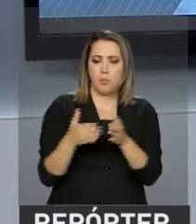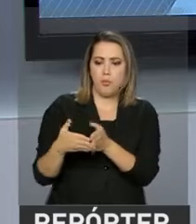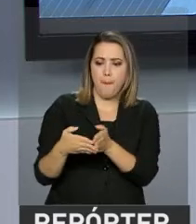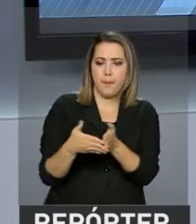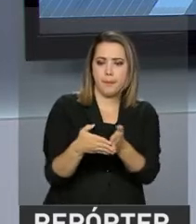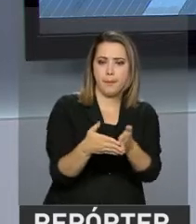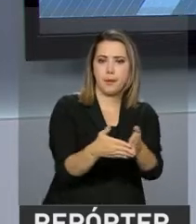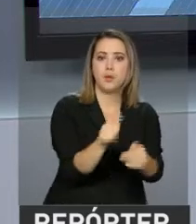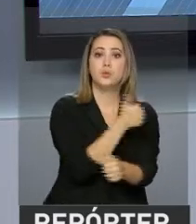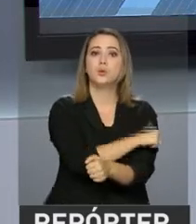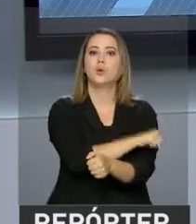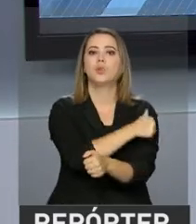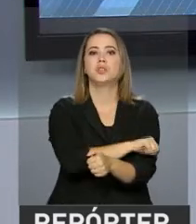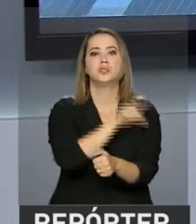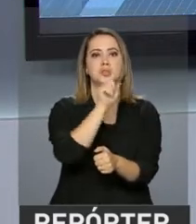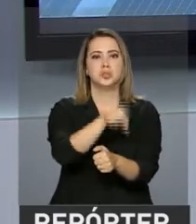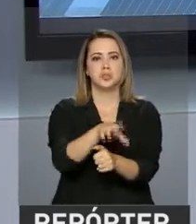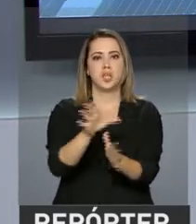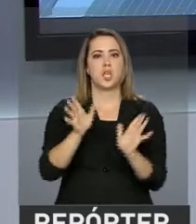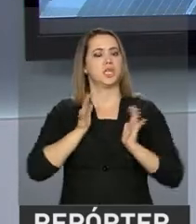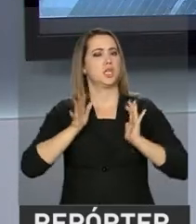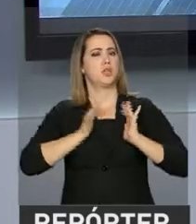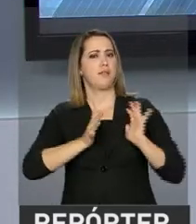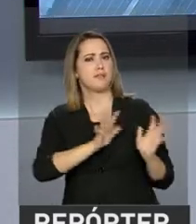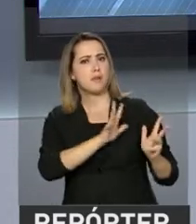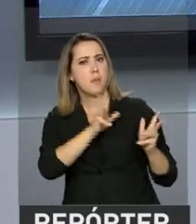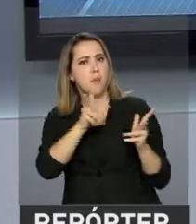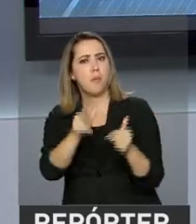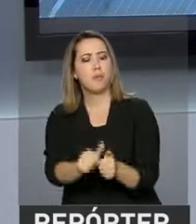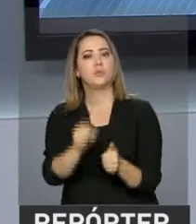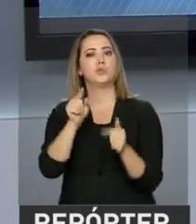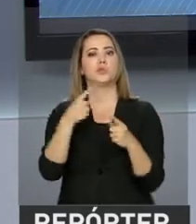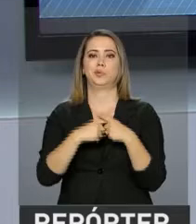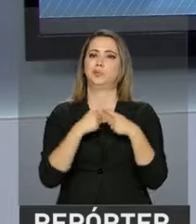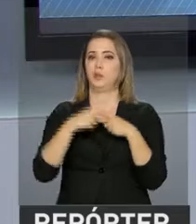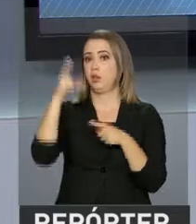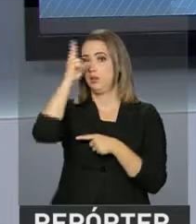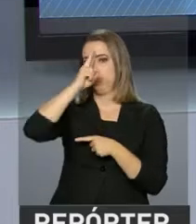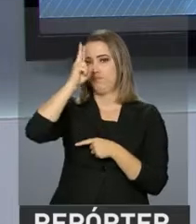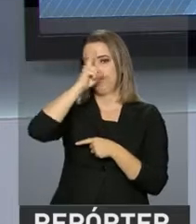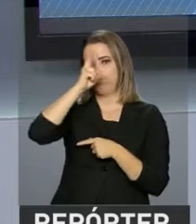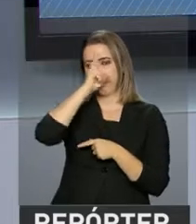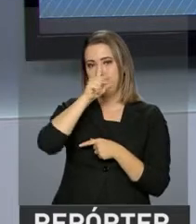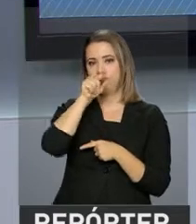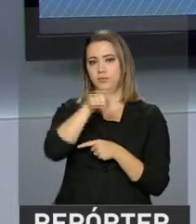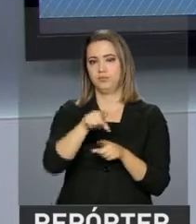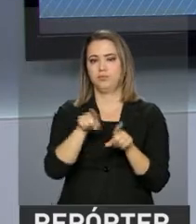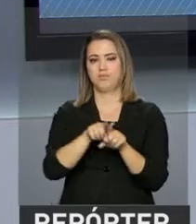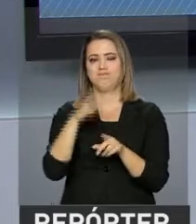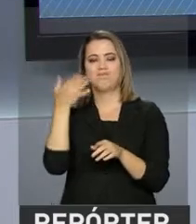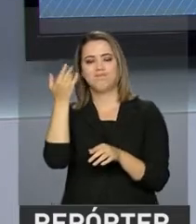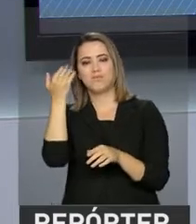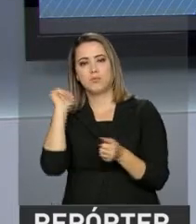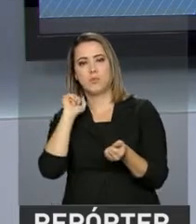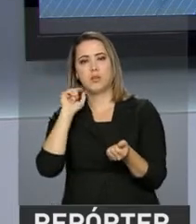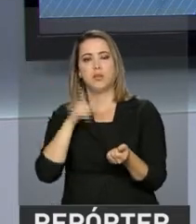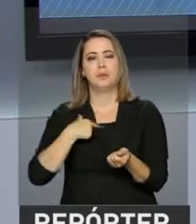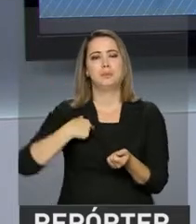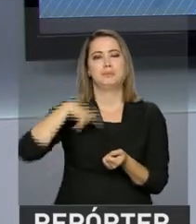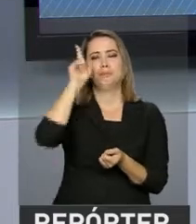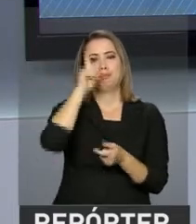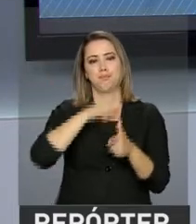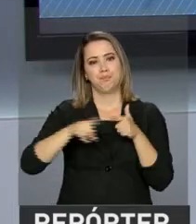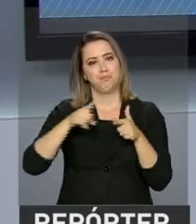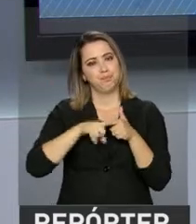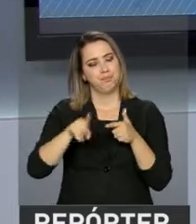da humanidade o título enfatiza o caráter de memória que o local tem e remete que remete a um dos mais graves